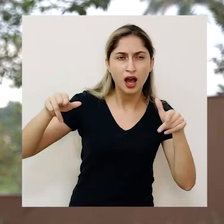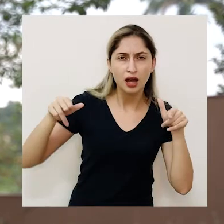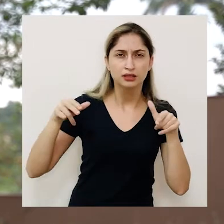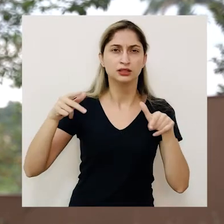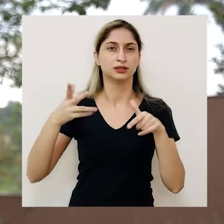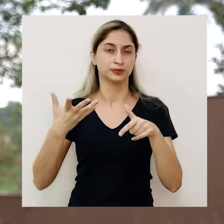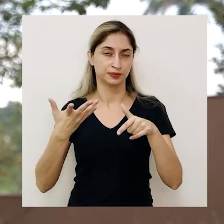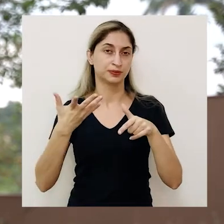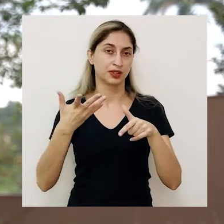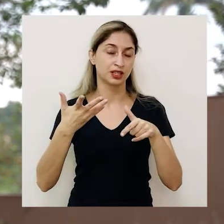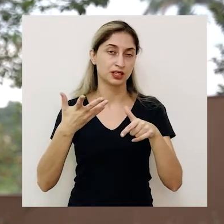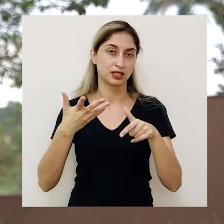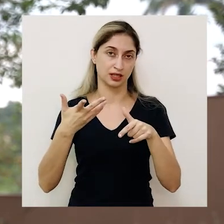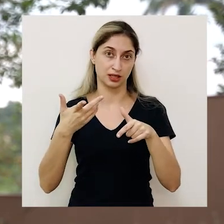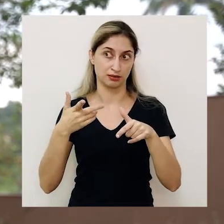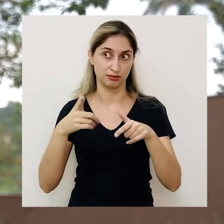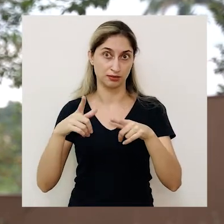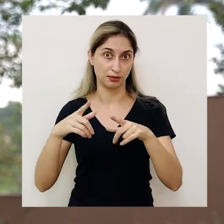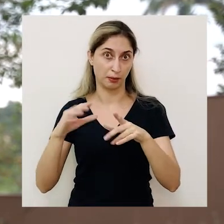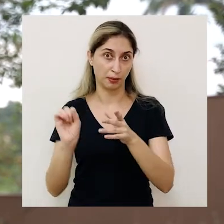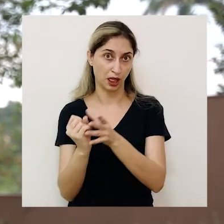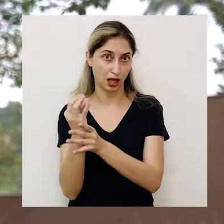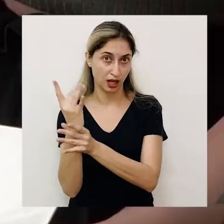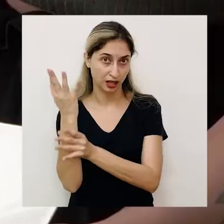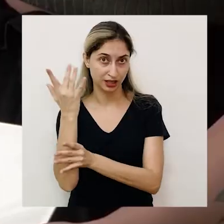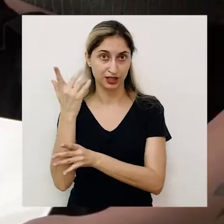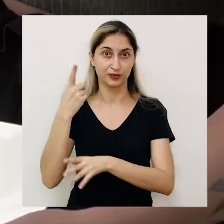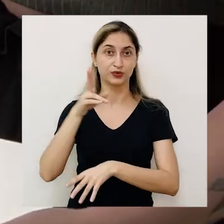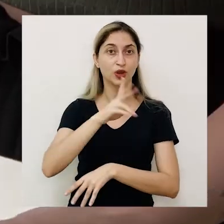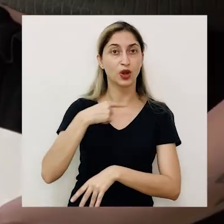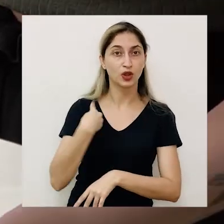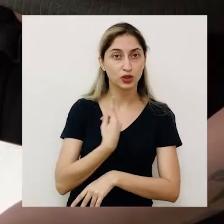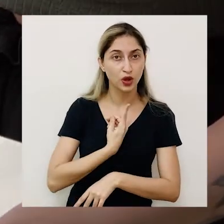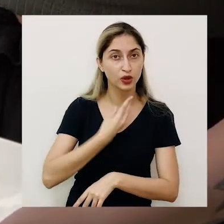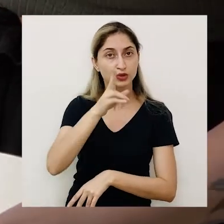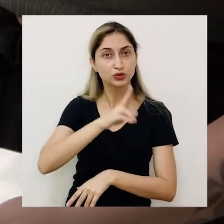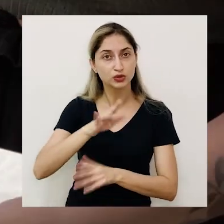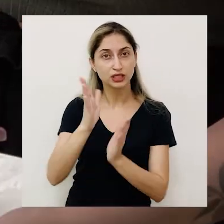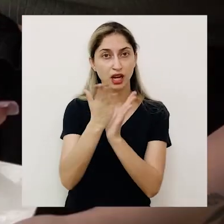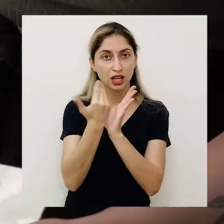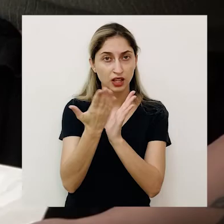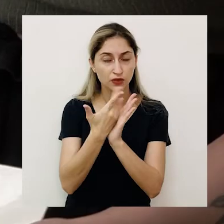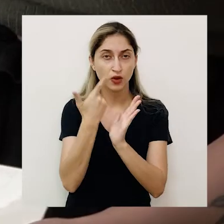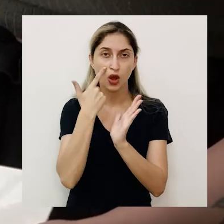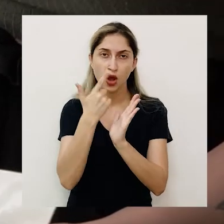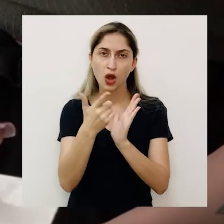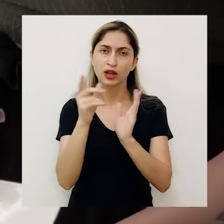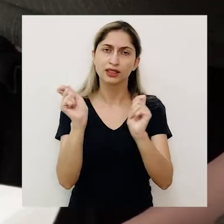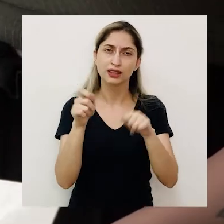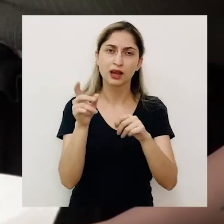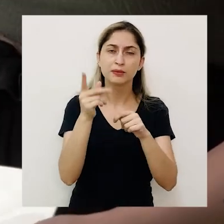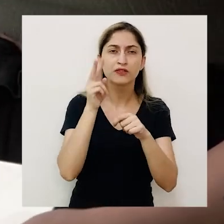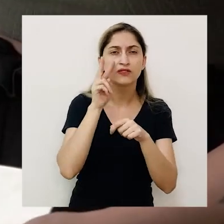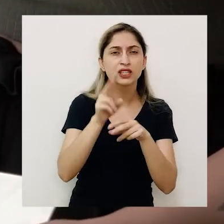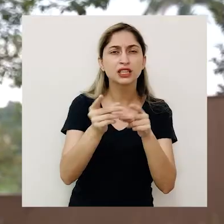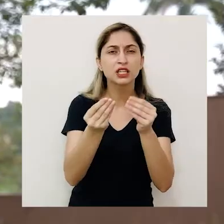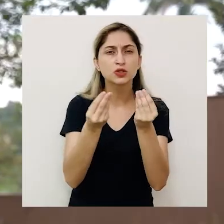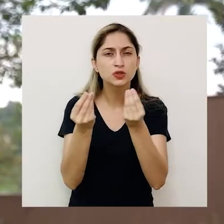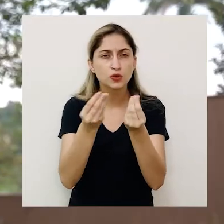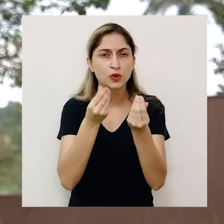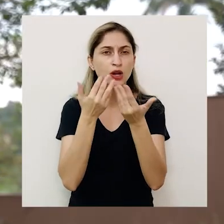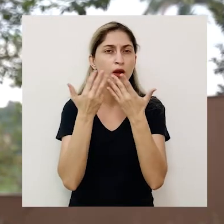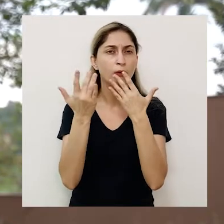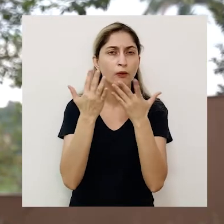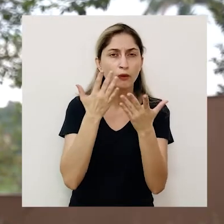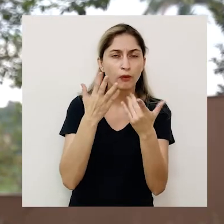gente explora essas espécies, né, através de um formato de um catálogo, de um livro, onde a gente consegue perceber